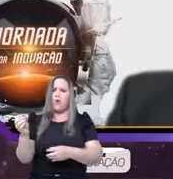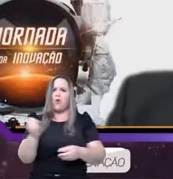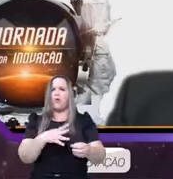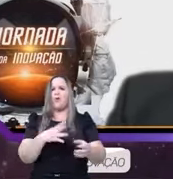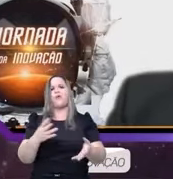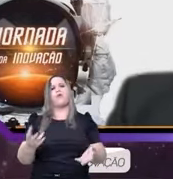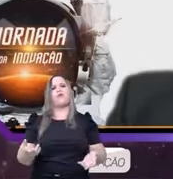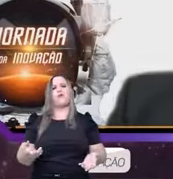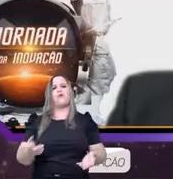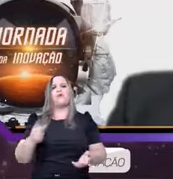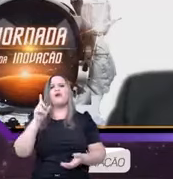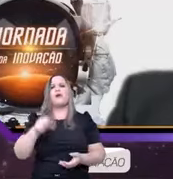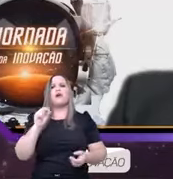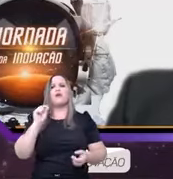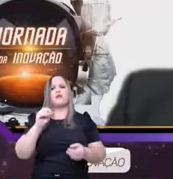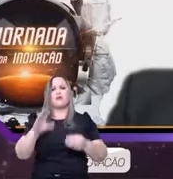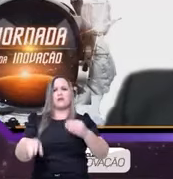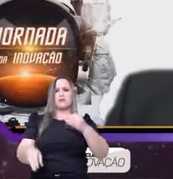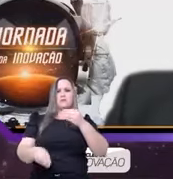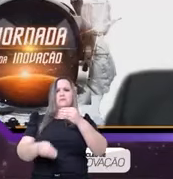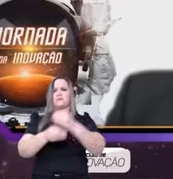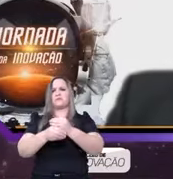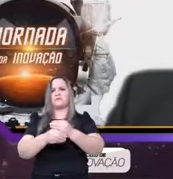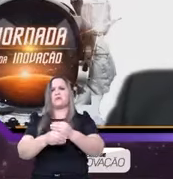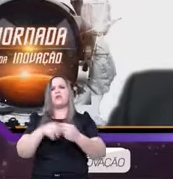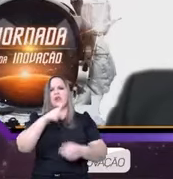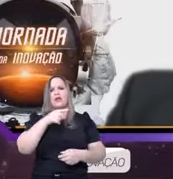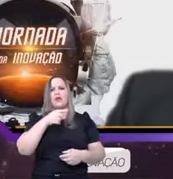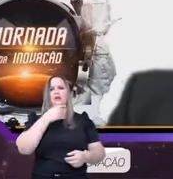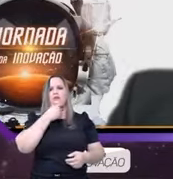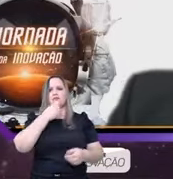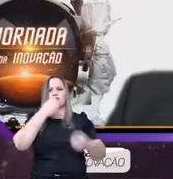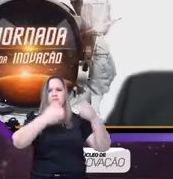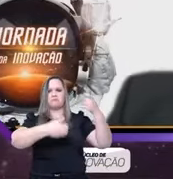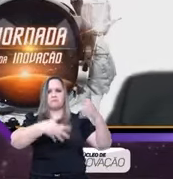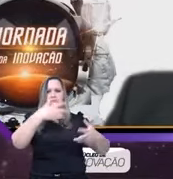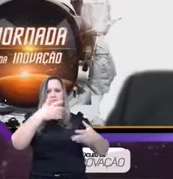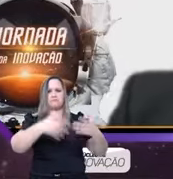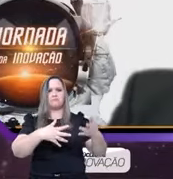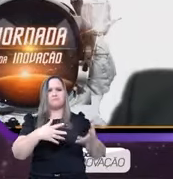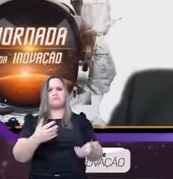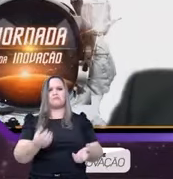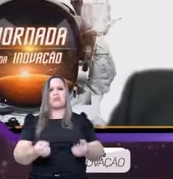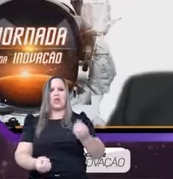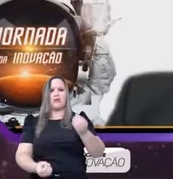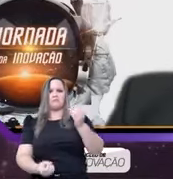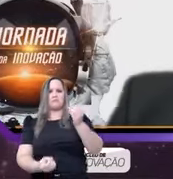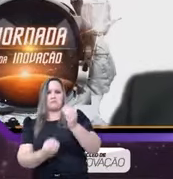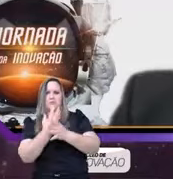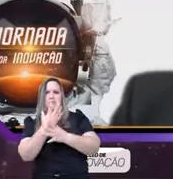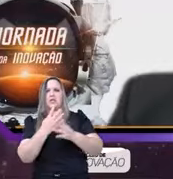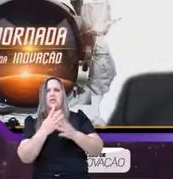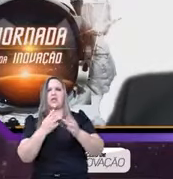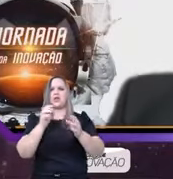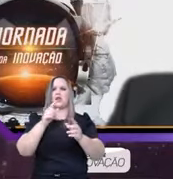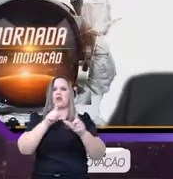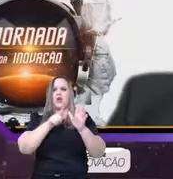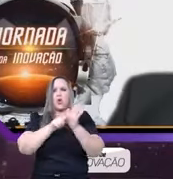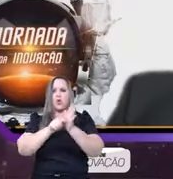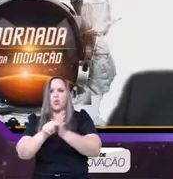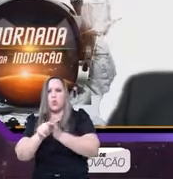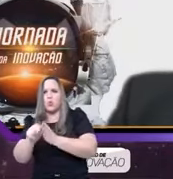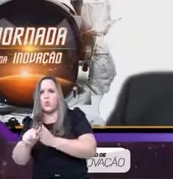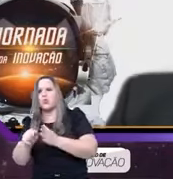para a contribuição do Dr. João Thiago. Inovação não se cria um Google, não se cria um Facebook, não se inova todo